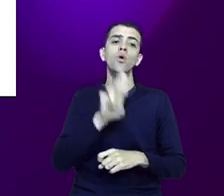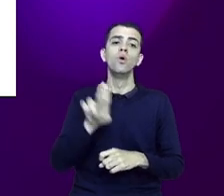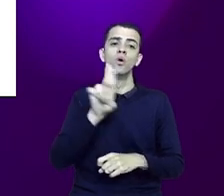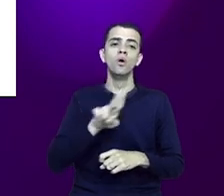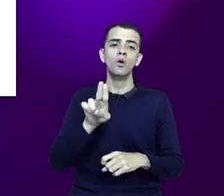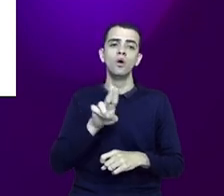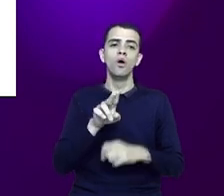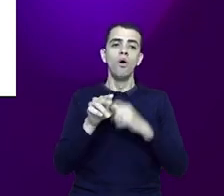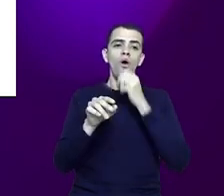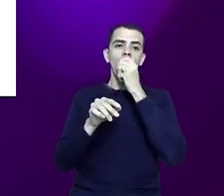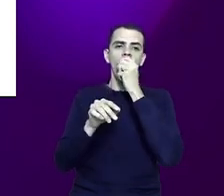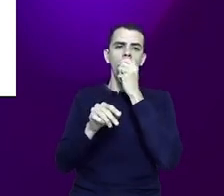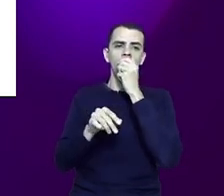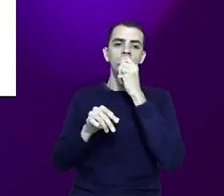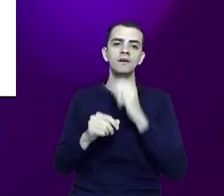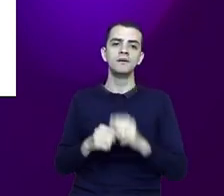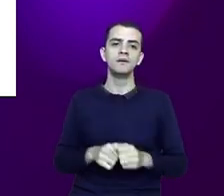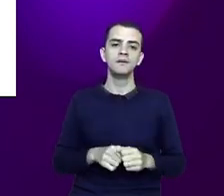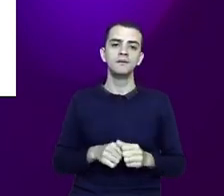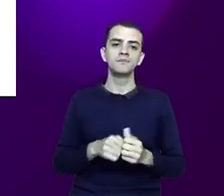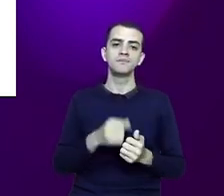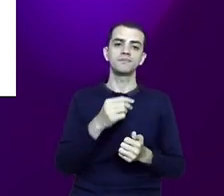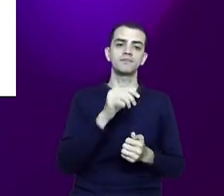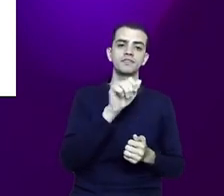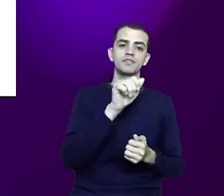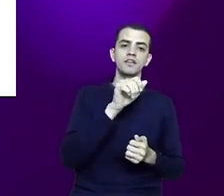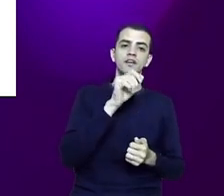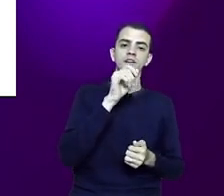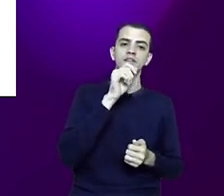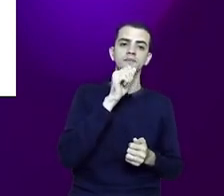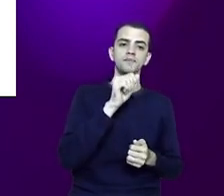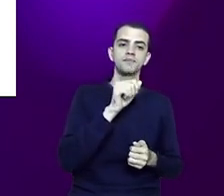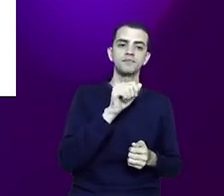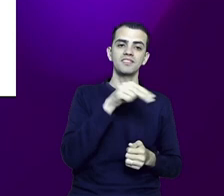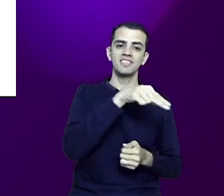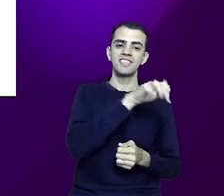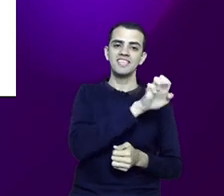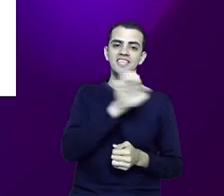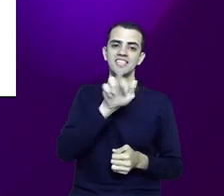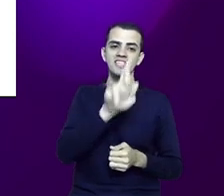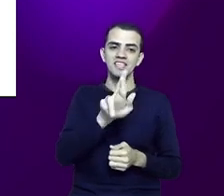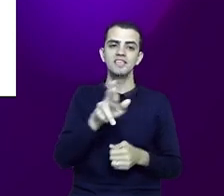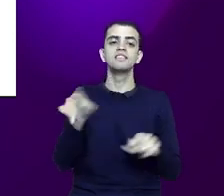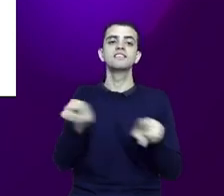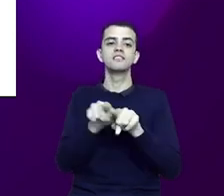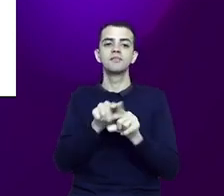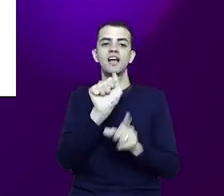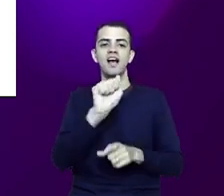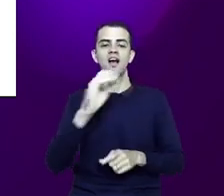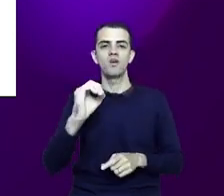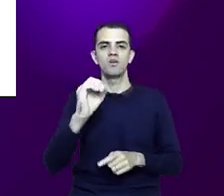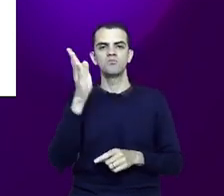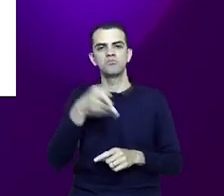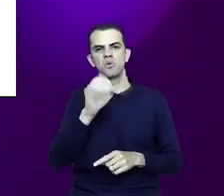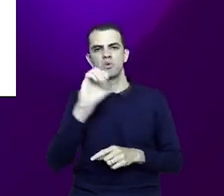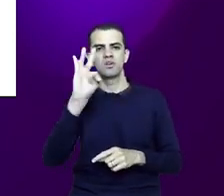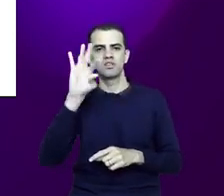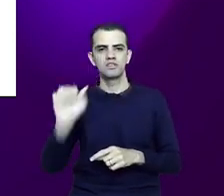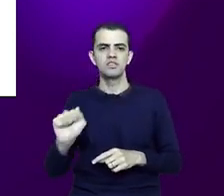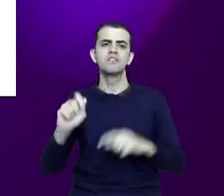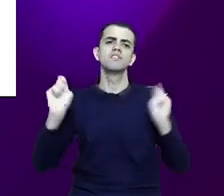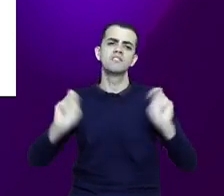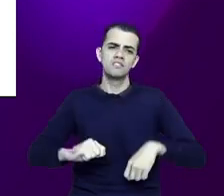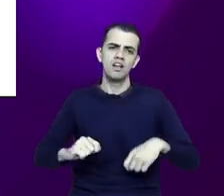difundidas. Nós poderíamos fazer esse trabalho com qualquer outra classificação, classificações que acabam não sendo